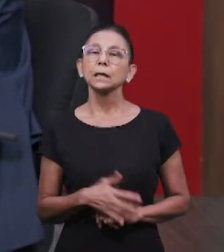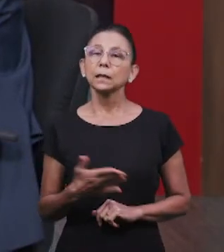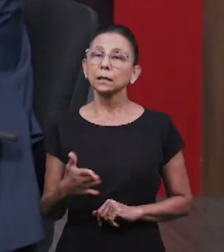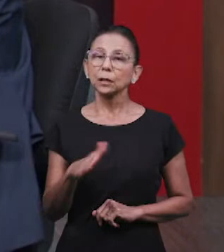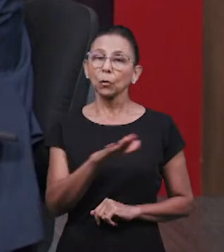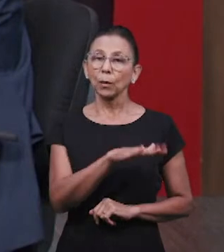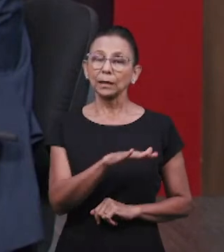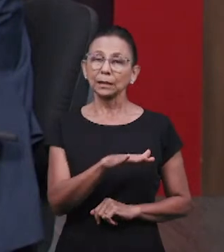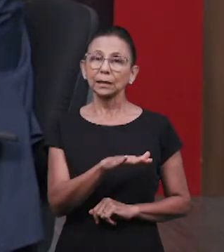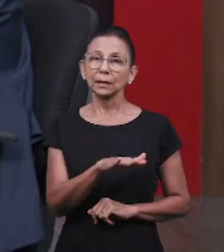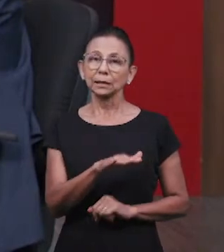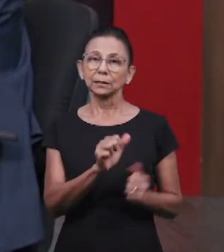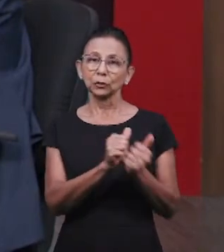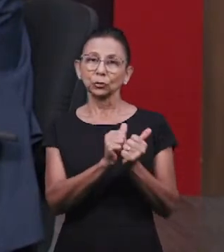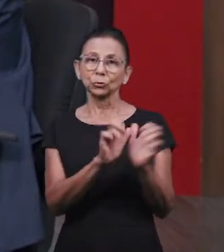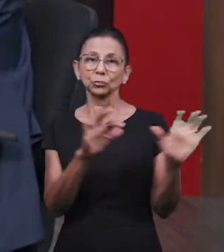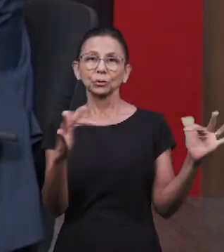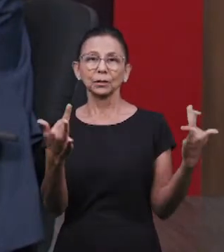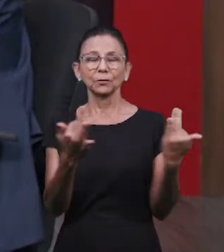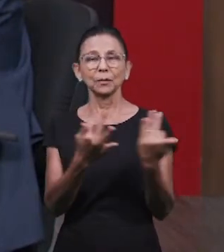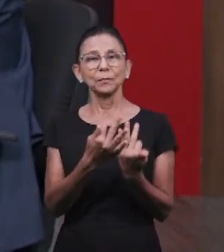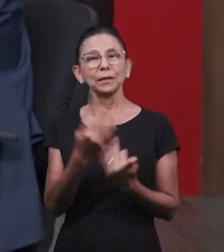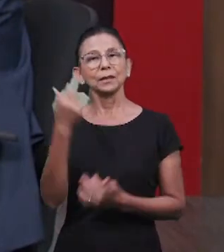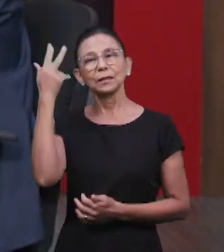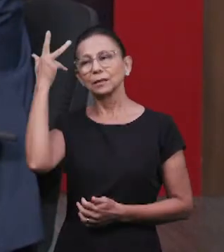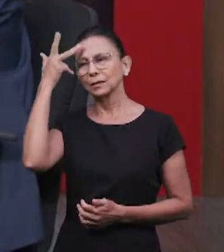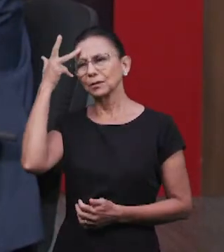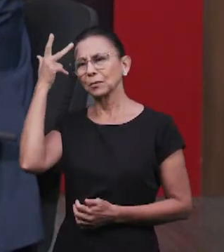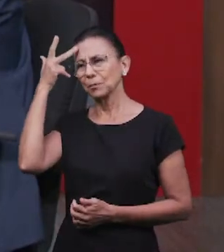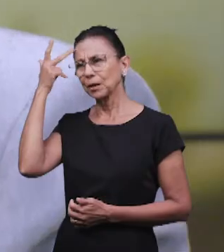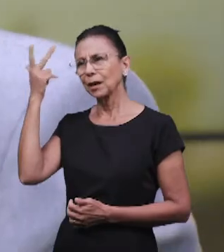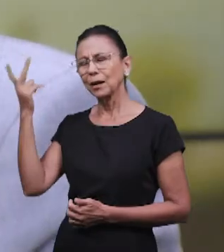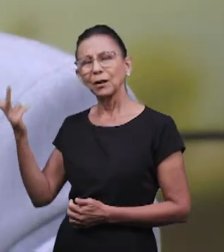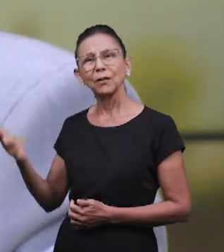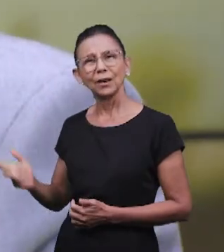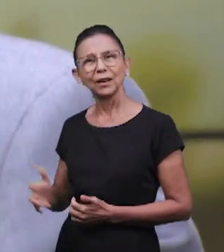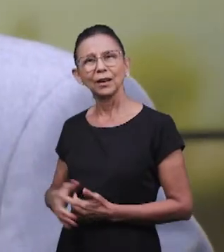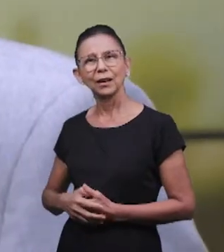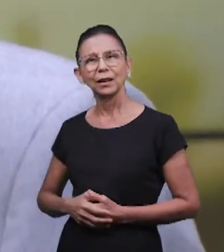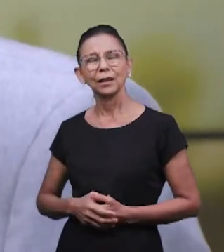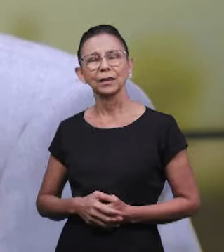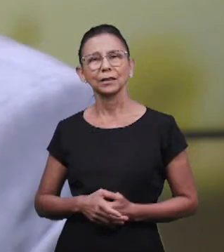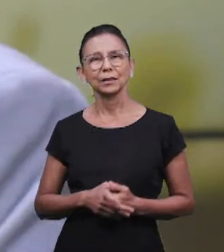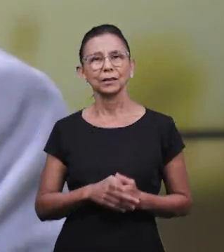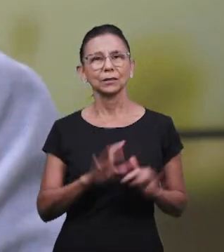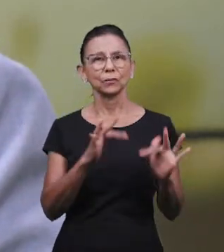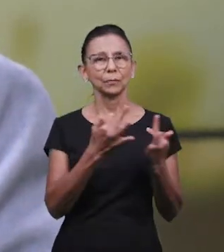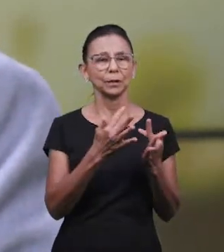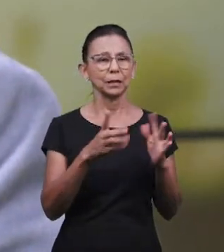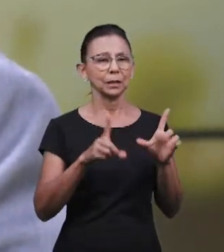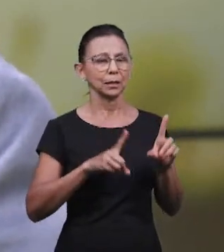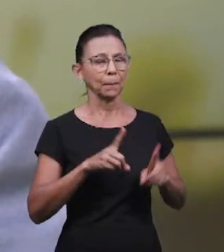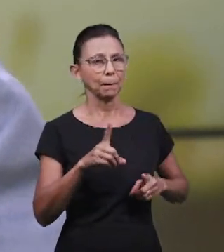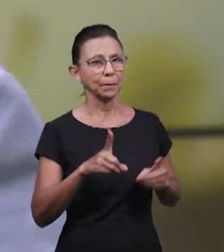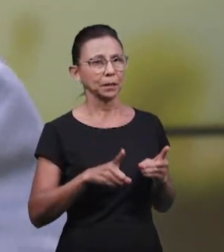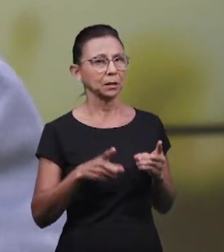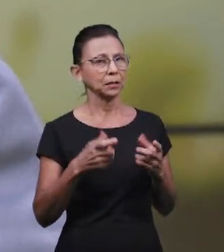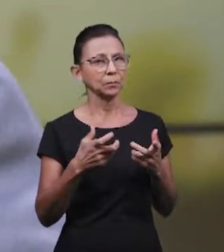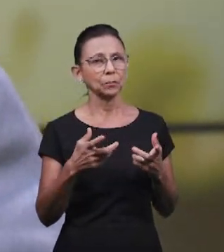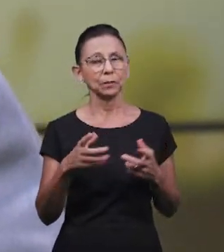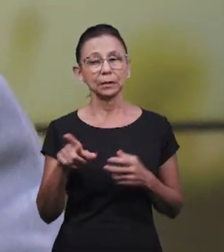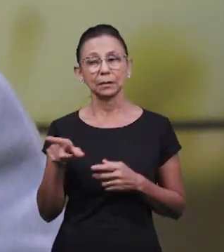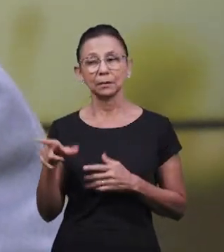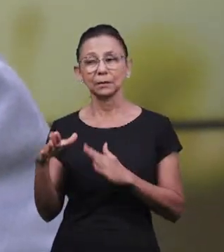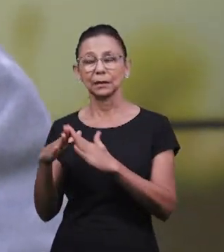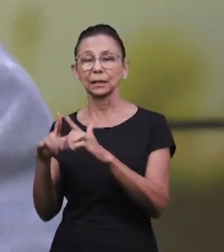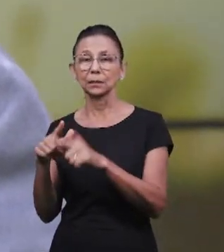doméstico, familiar, ela age naturalmente, ela com família, com primos, tudo mais. Quando ela chega na igreja, ela fica um